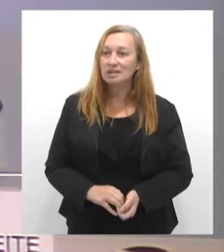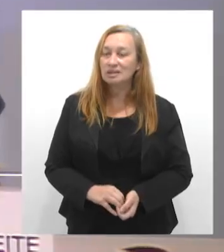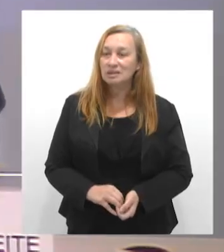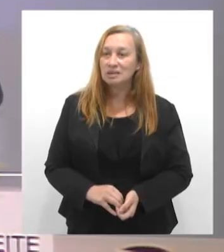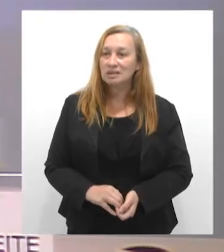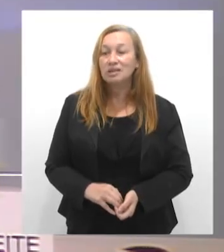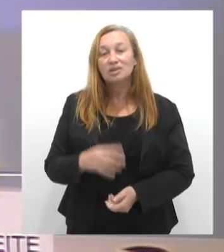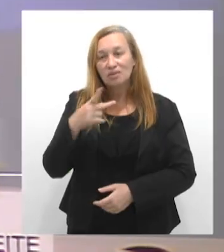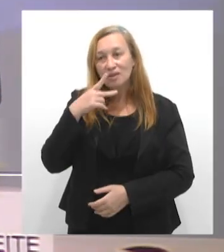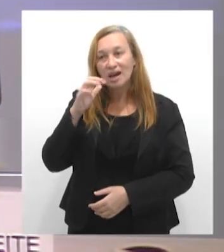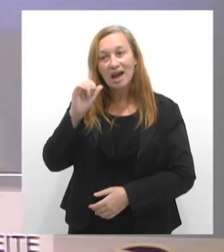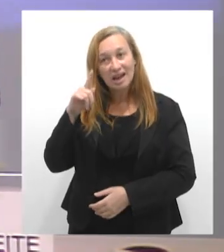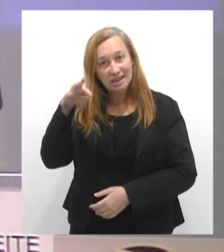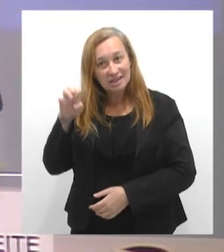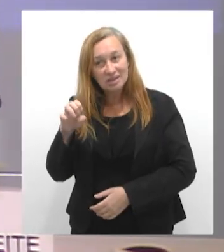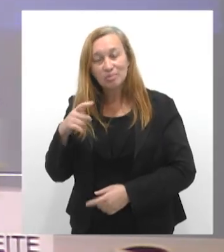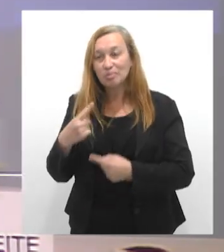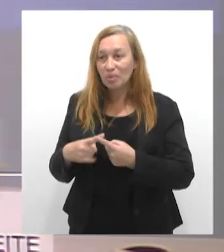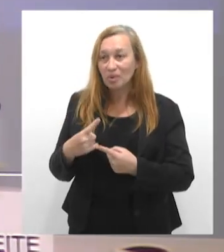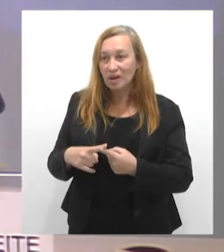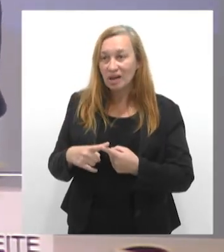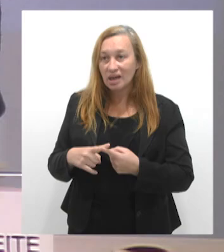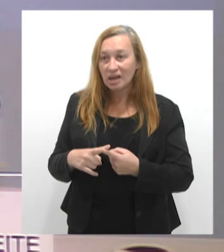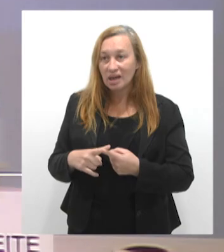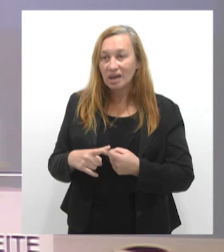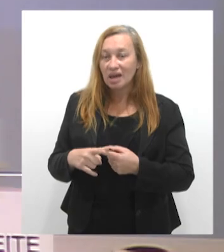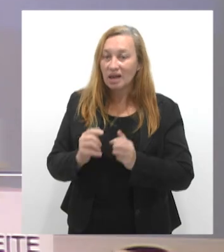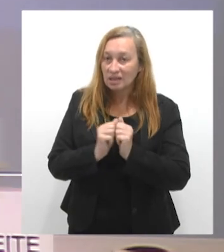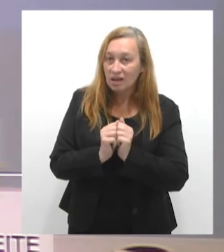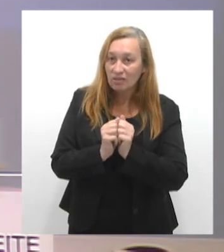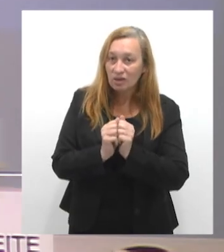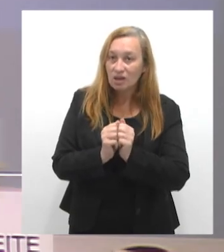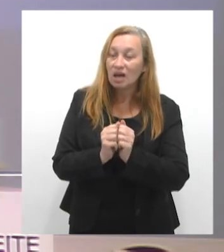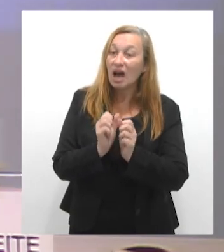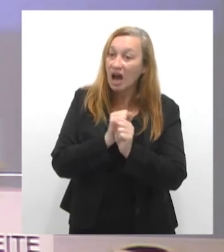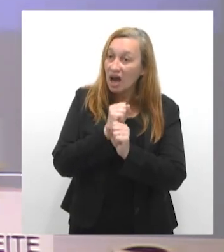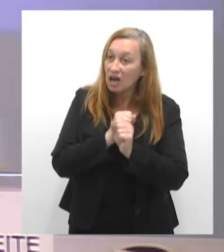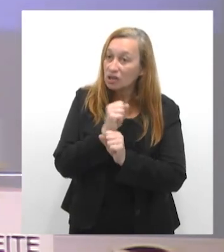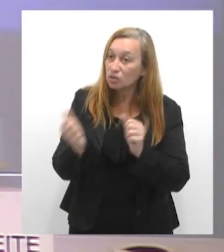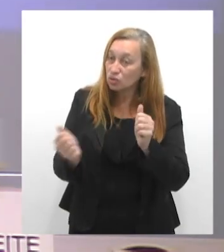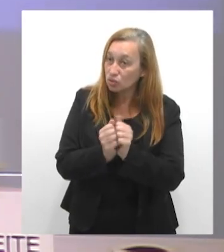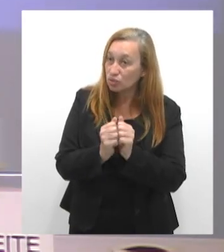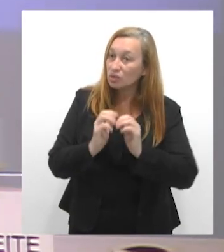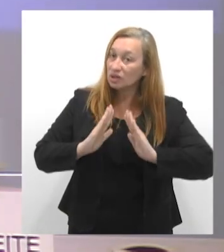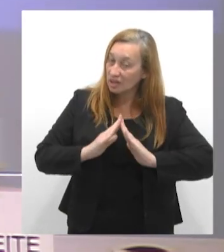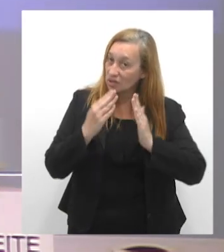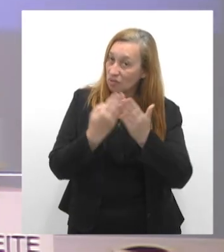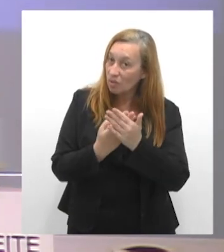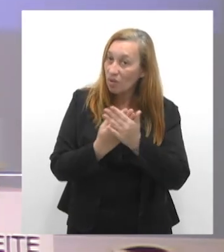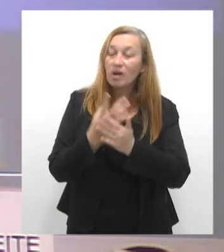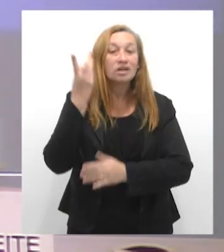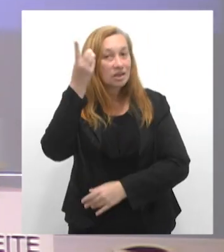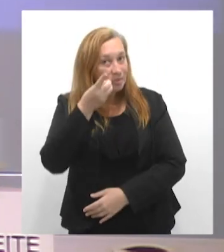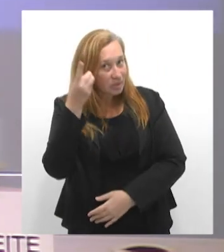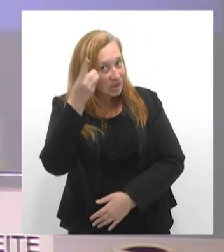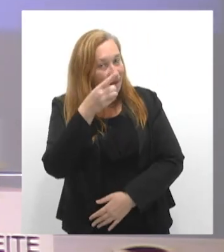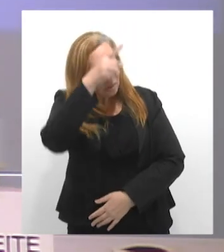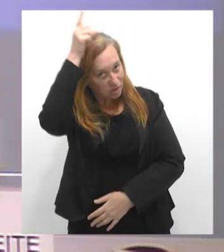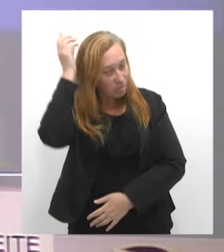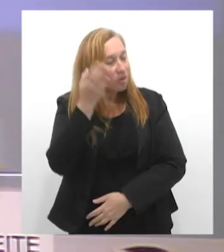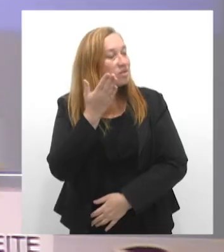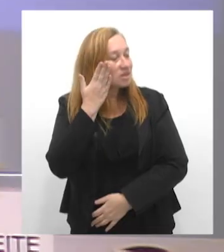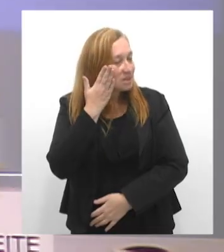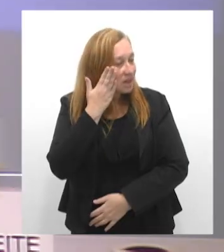estou citando a Alice porque a Alice cresceu junto com essa escola praticamente, o deputado Luiz Paulo sabe de quem eu estou falando, um